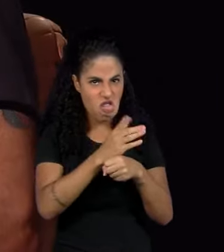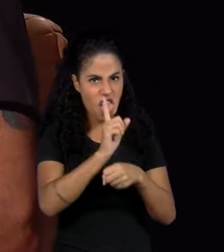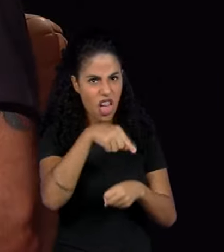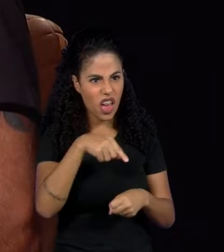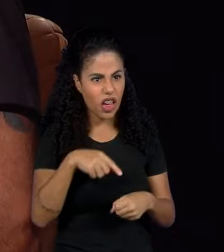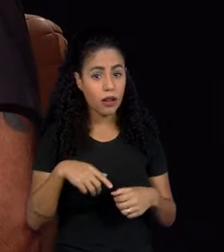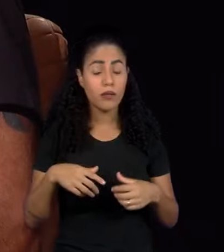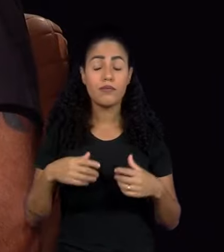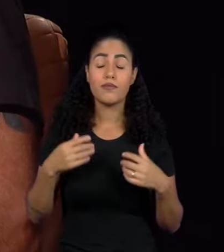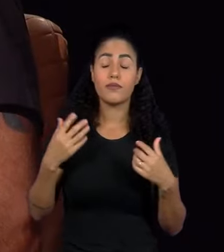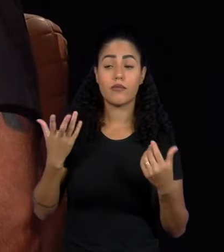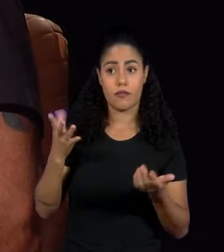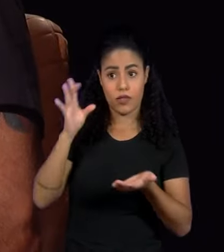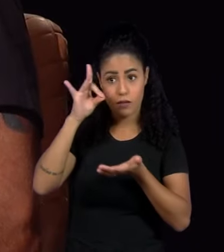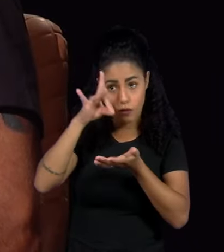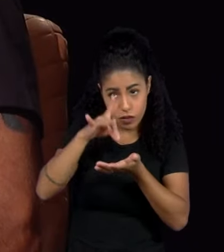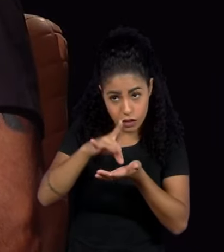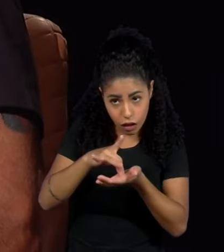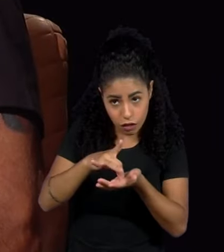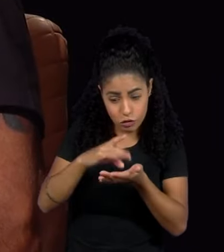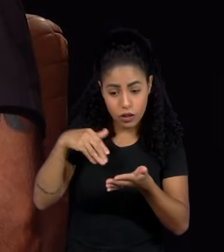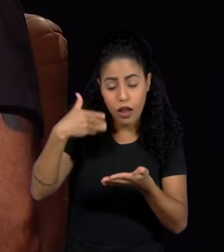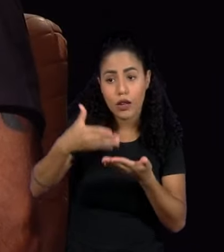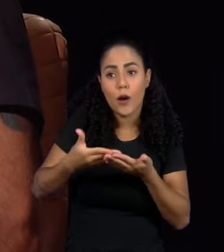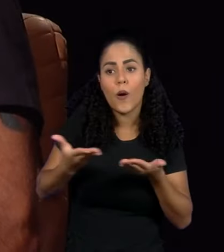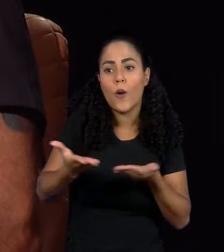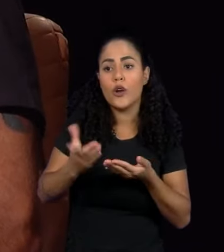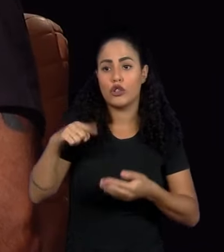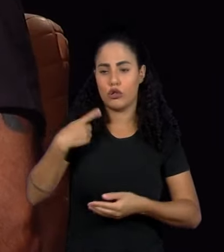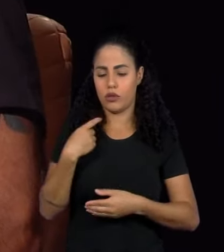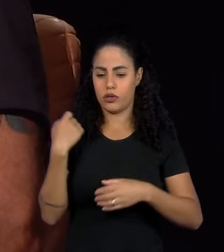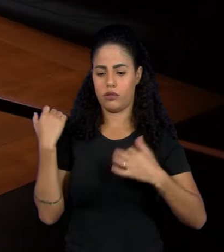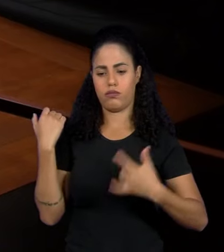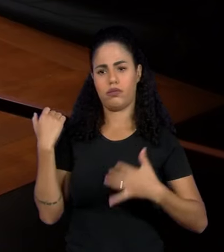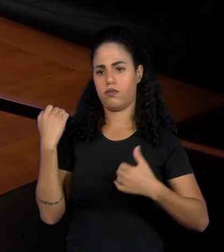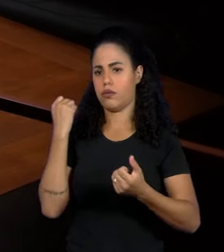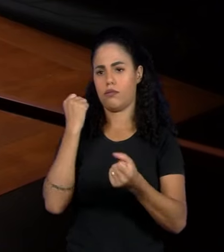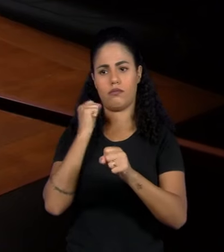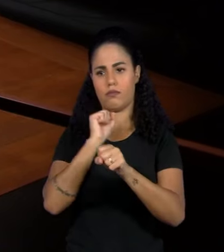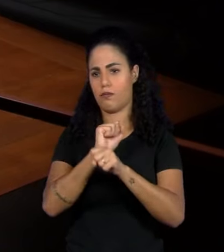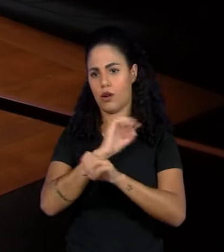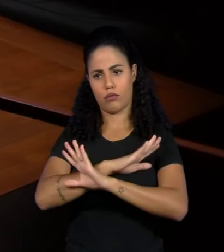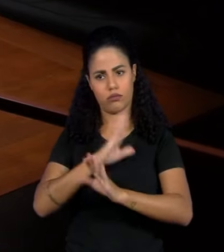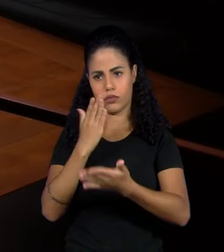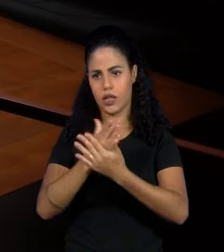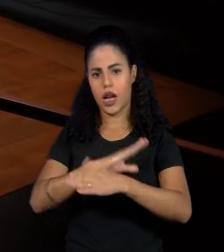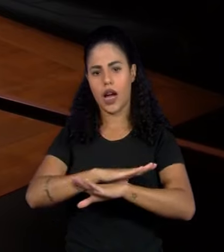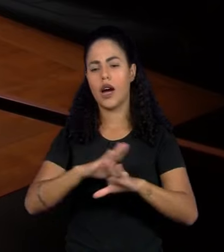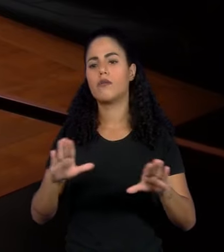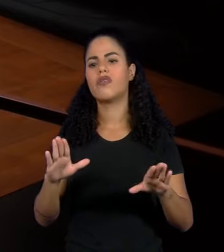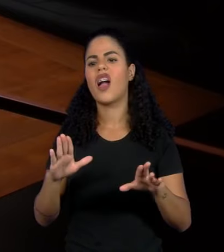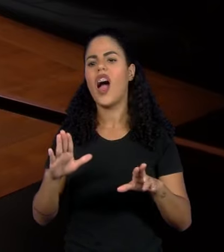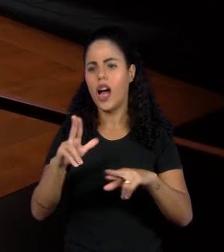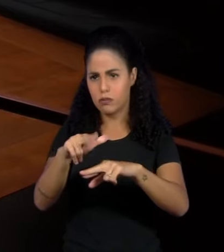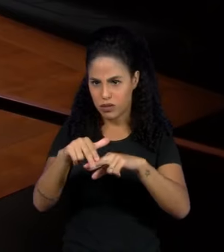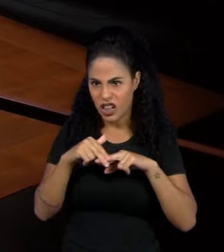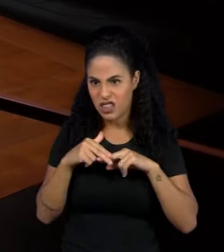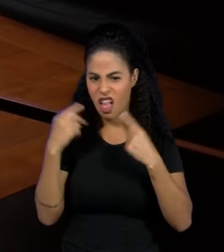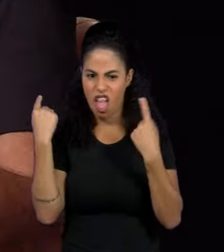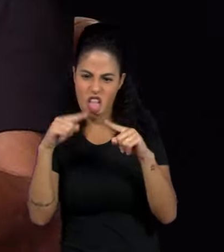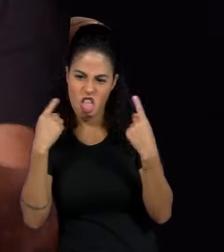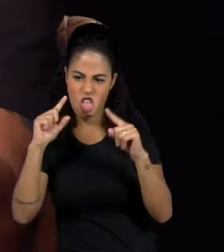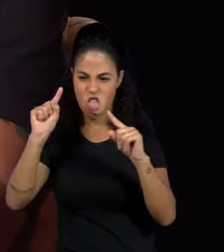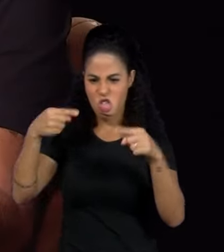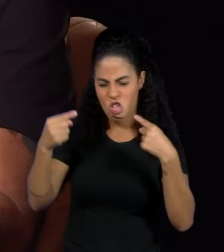na verdade, Pobre Paulista, até hoje, nós paramos de tocar há 20 anos já, né? Não por causa da crítica, a